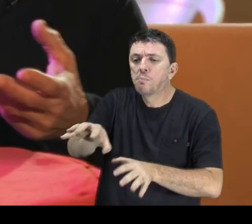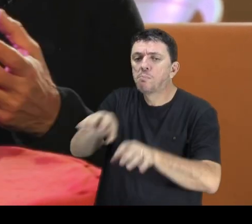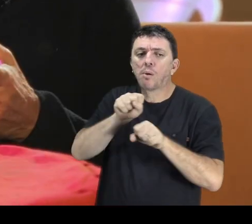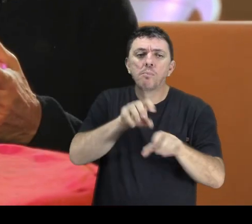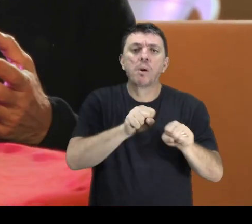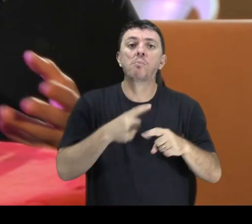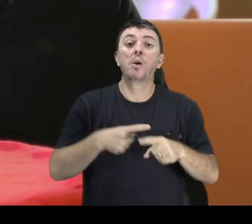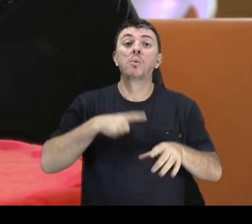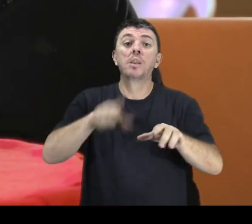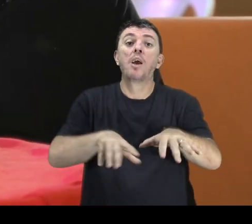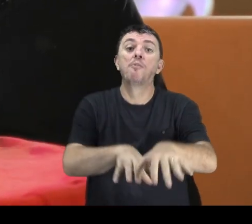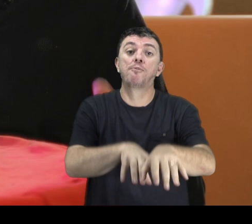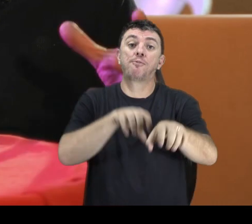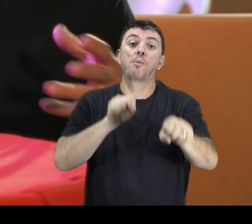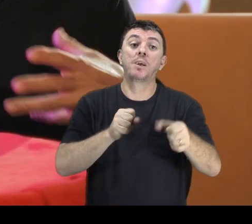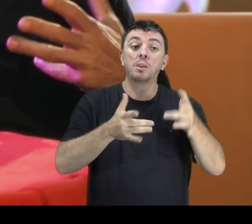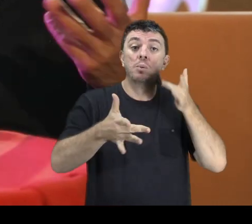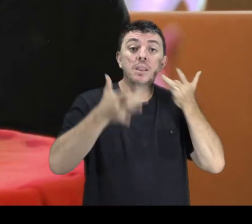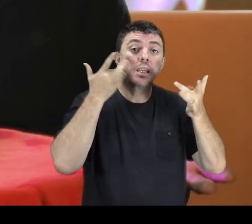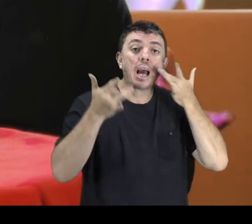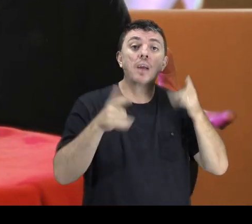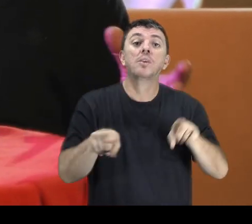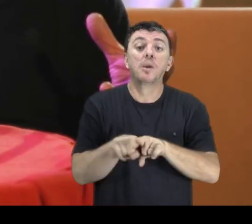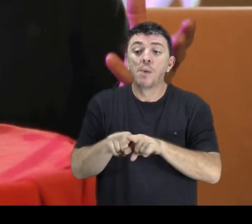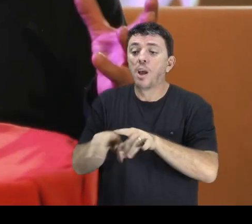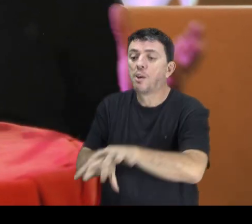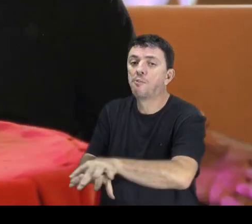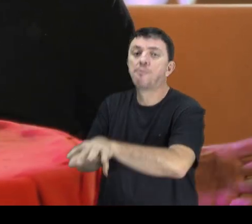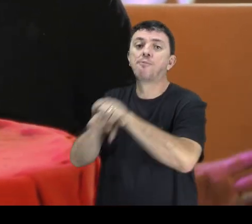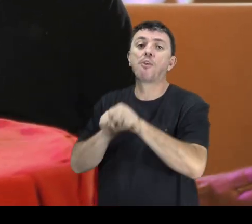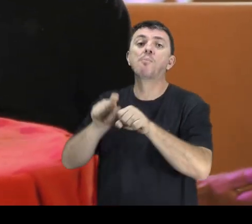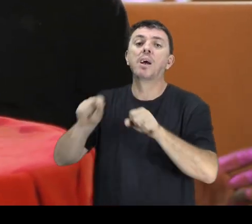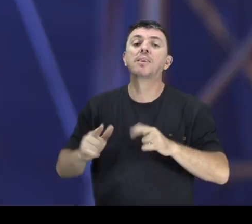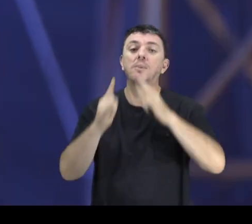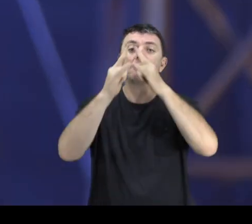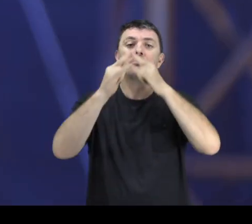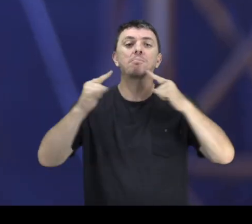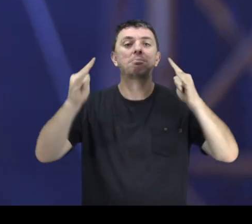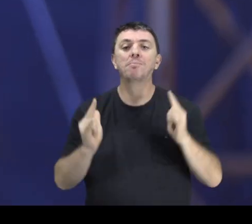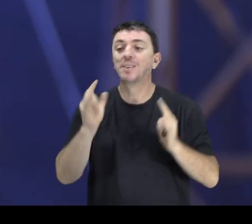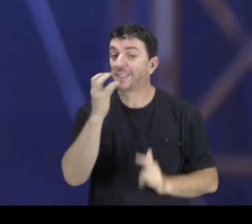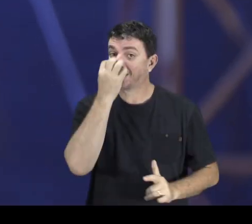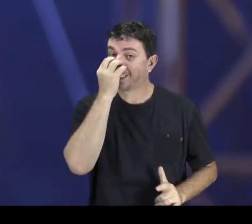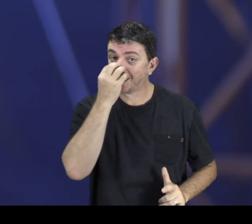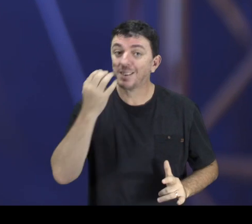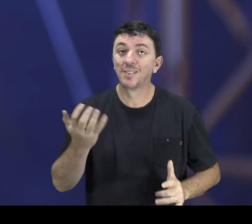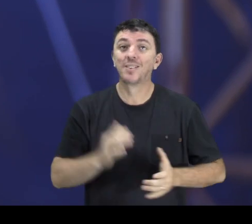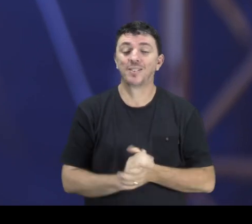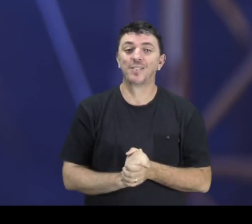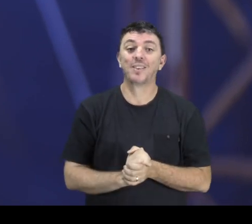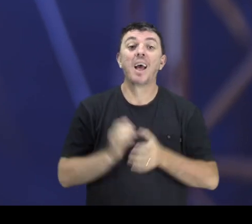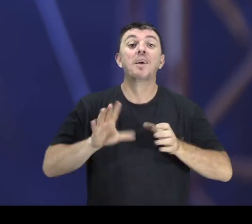com a formação que eu estava tendo em circo. Eu sabia que eu queria continuar aquilo, mas eu não sabia como. Com a companhia Circo